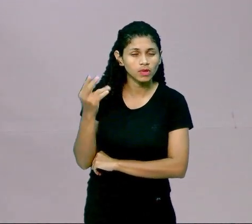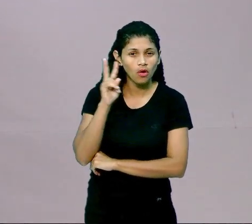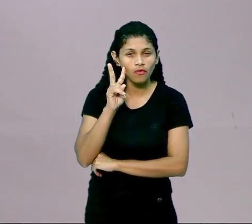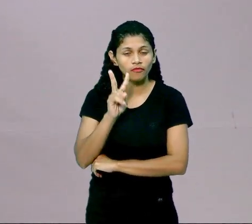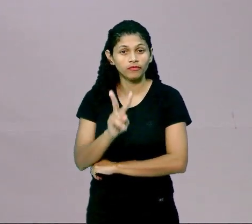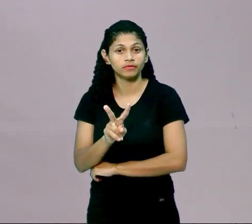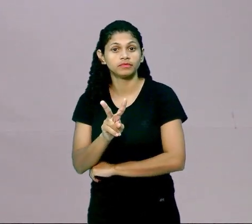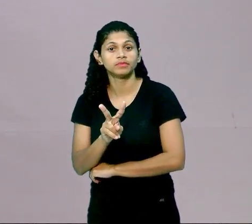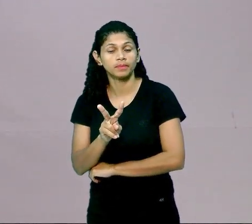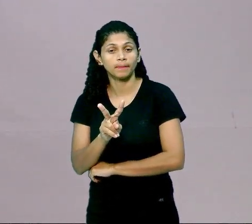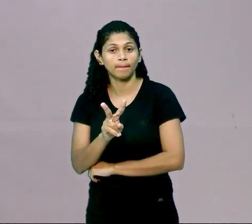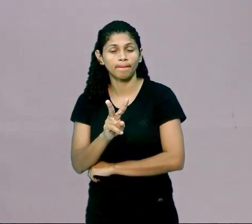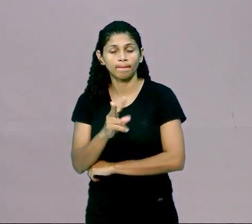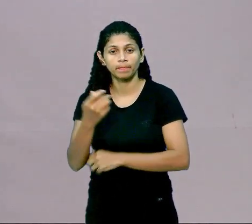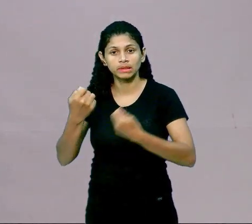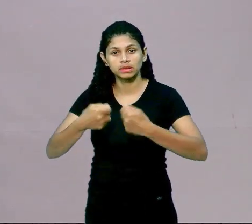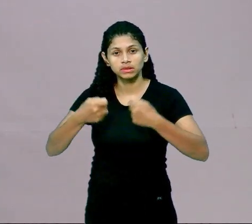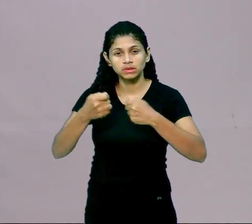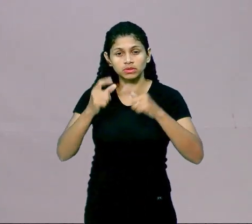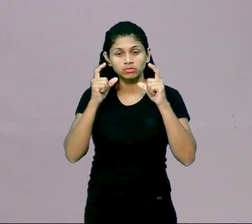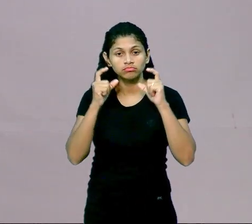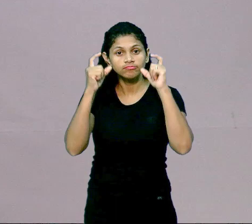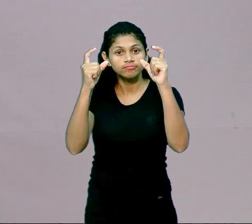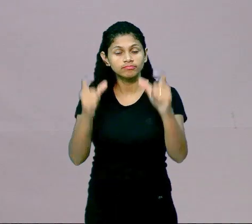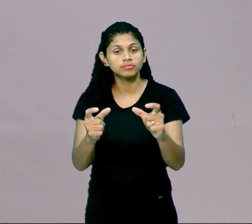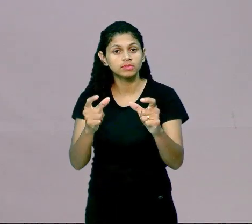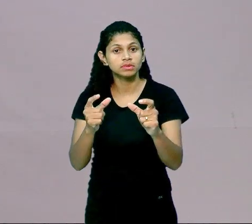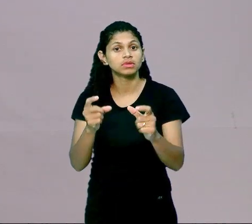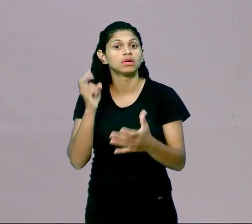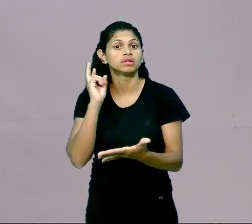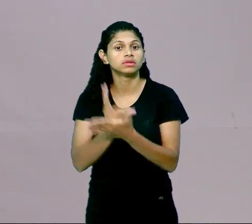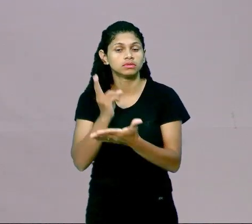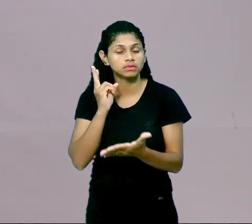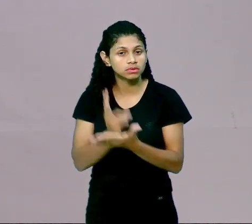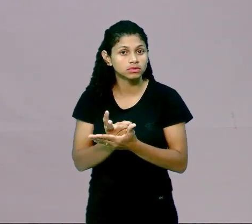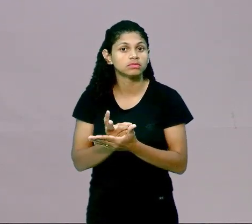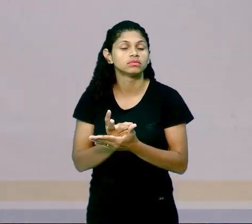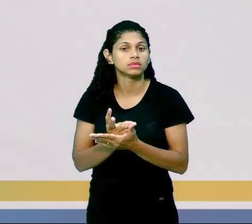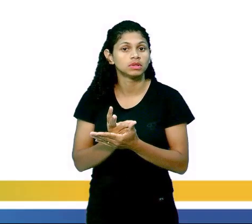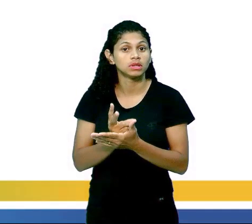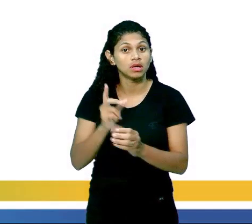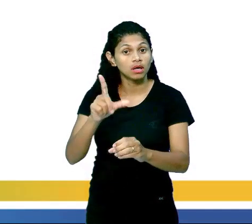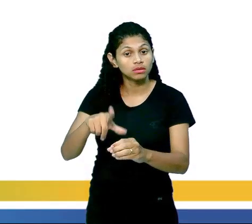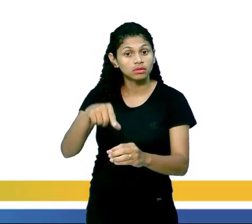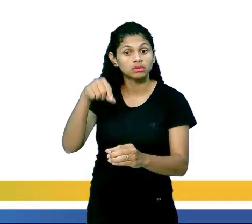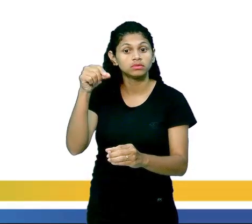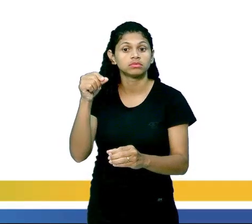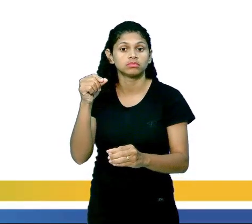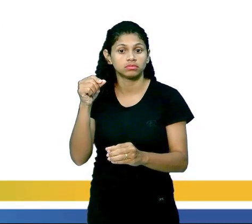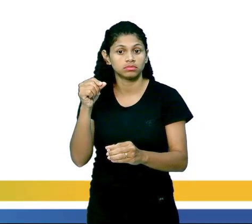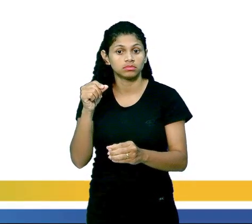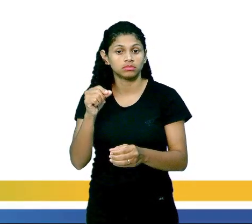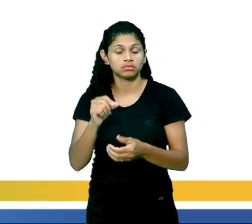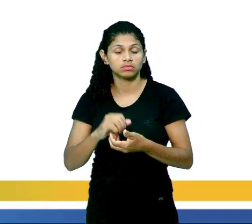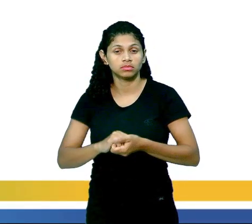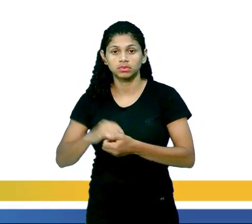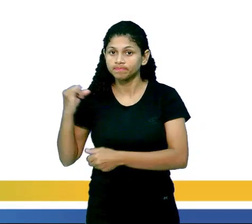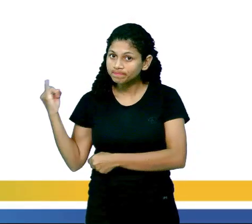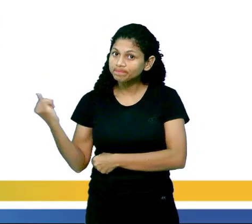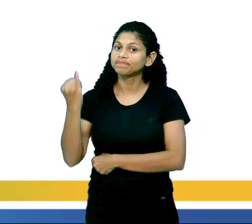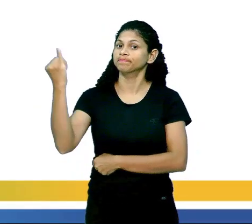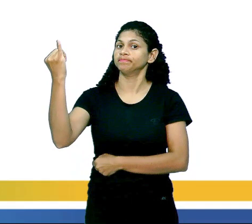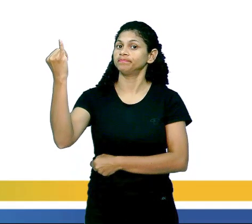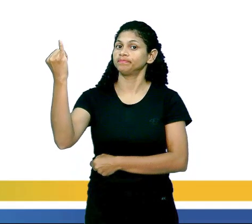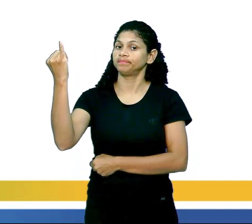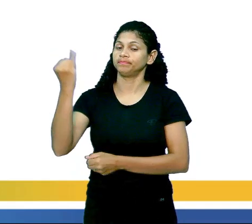caso, nós temos que observar sempre as alternativas. Tudo bem? Então, as alternativas, elas são muito